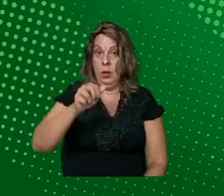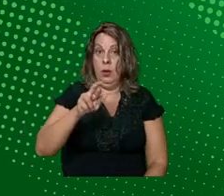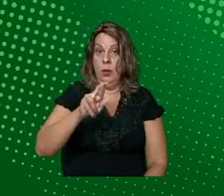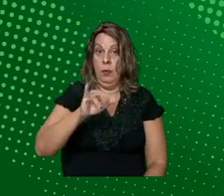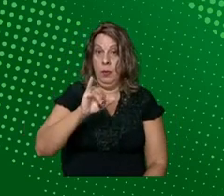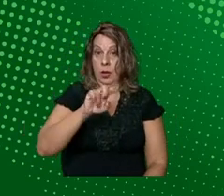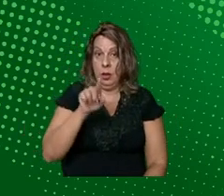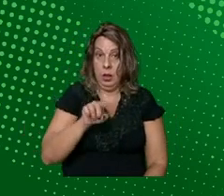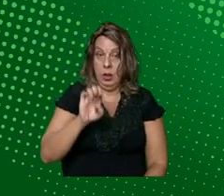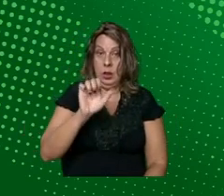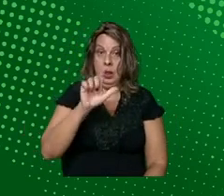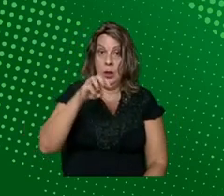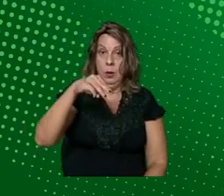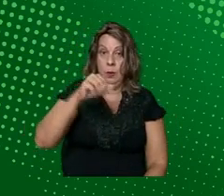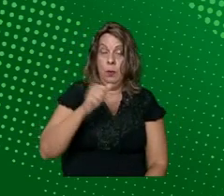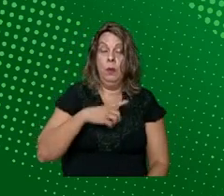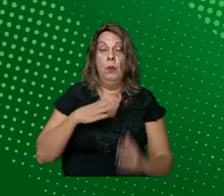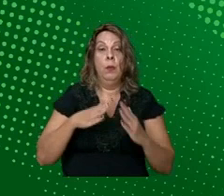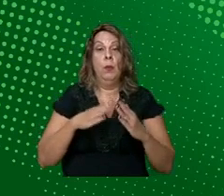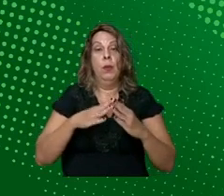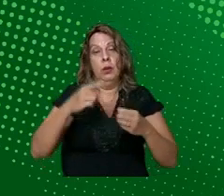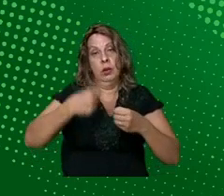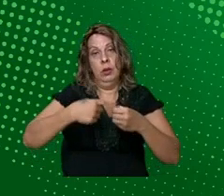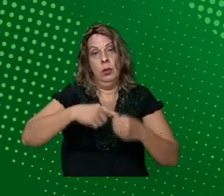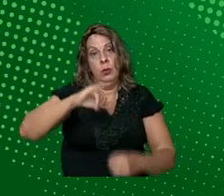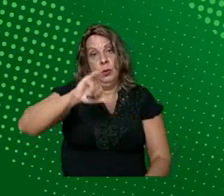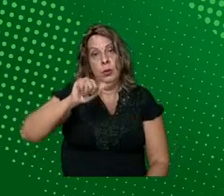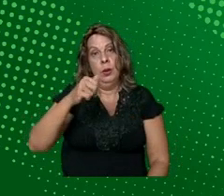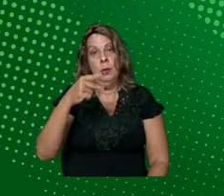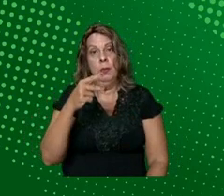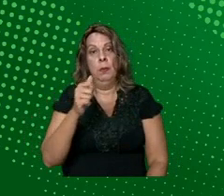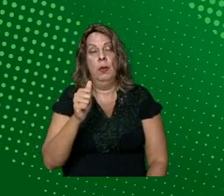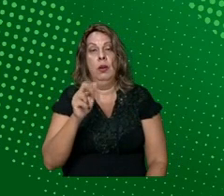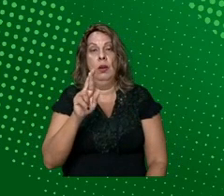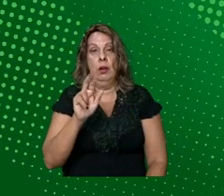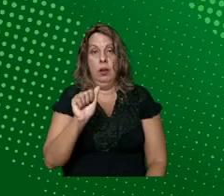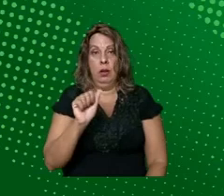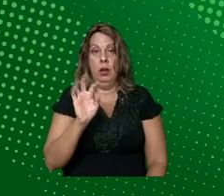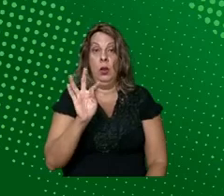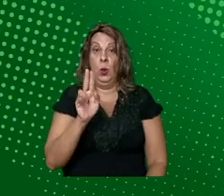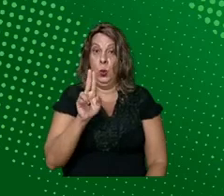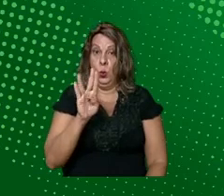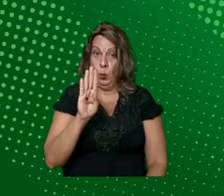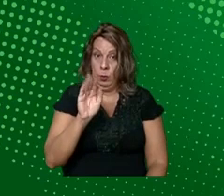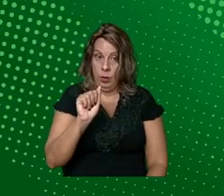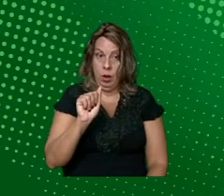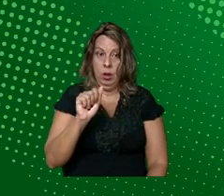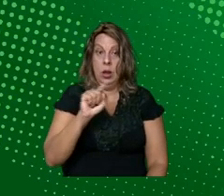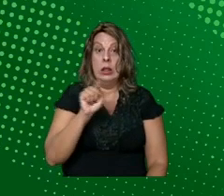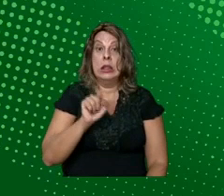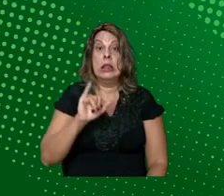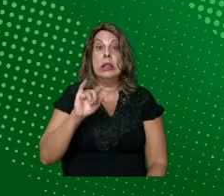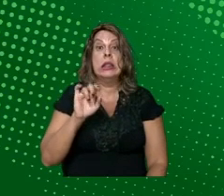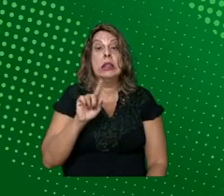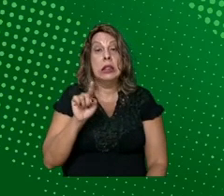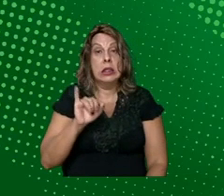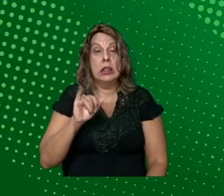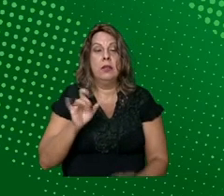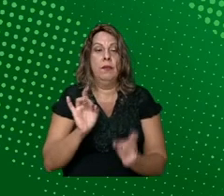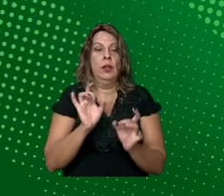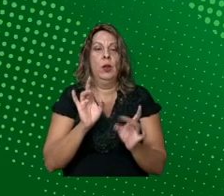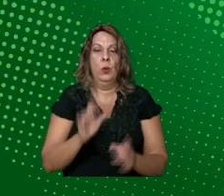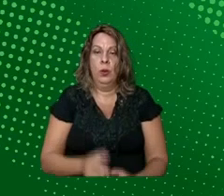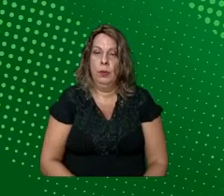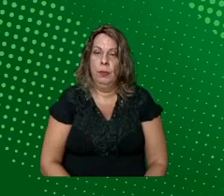Costa, mora em Japaratuba. A Zizi, pé quente lá de Japaratuba, Regional Capela, parabéns.